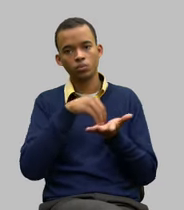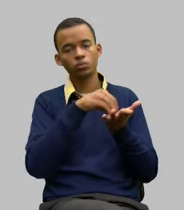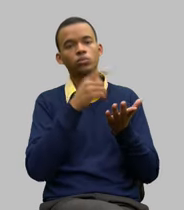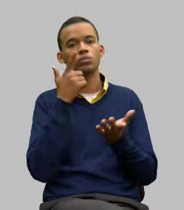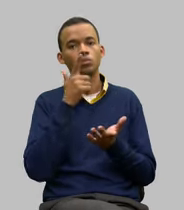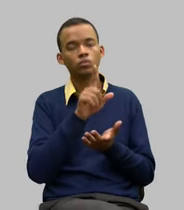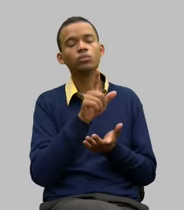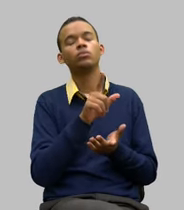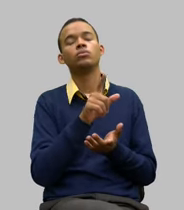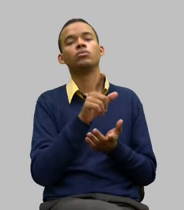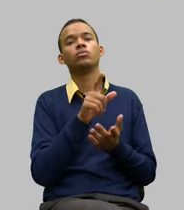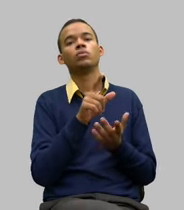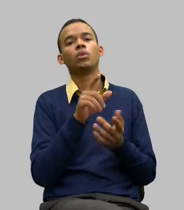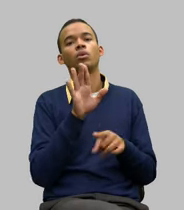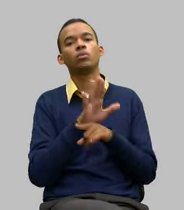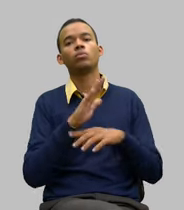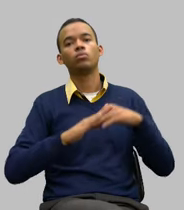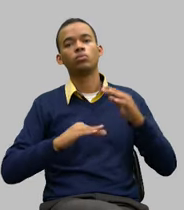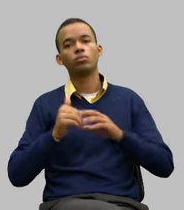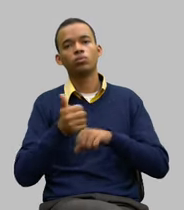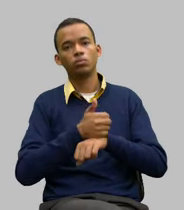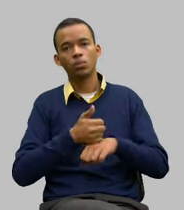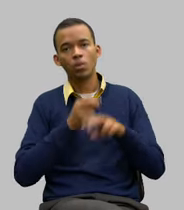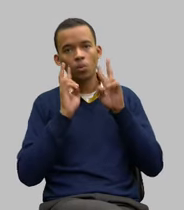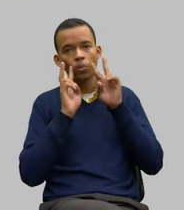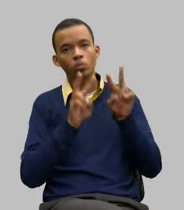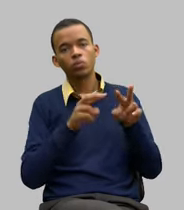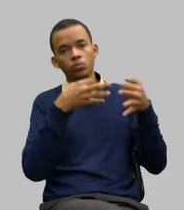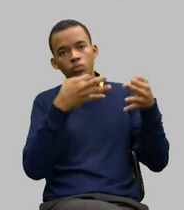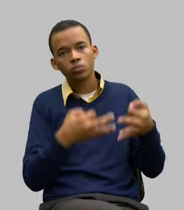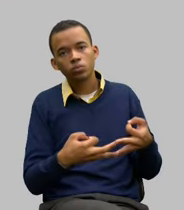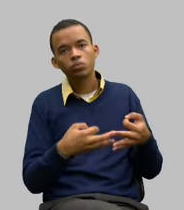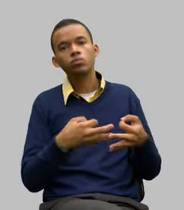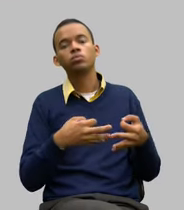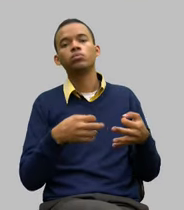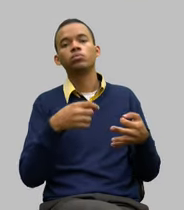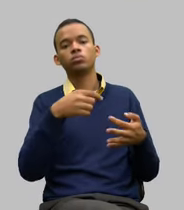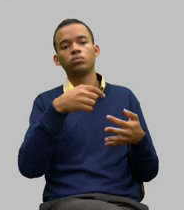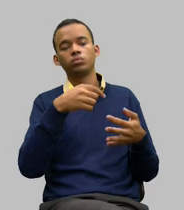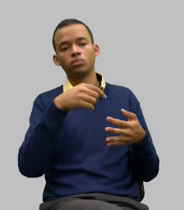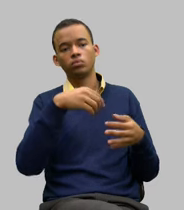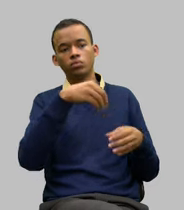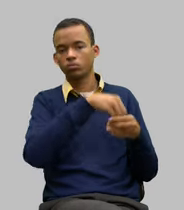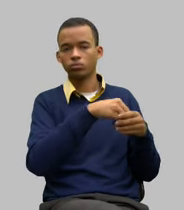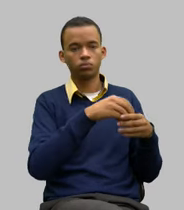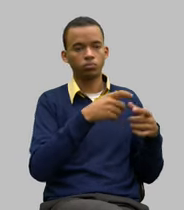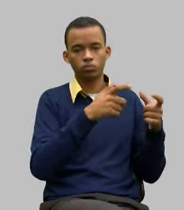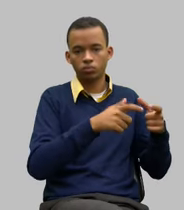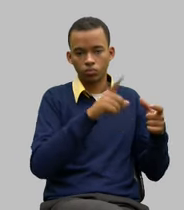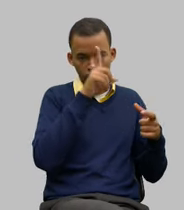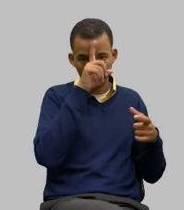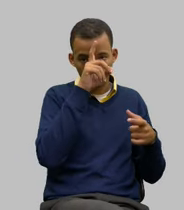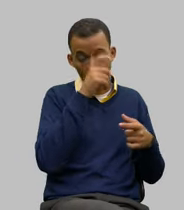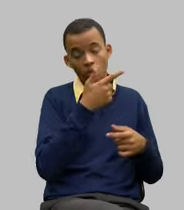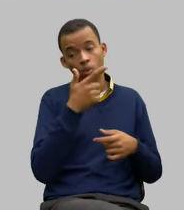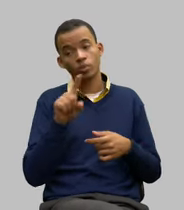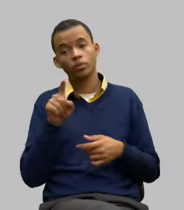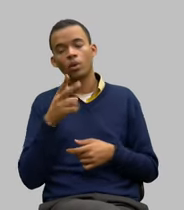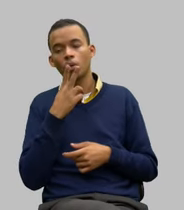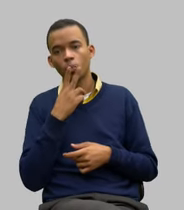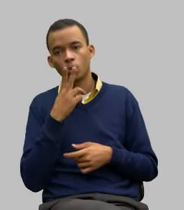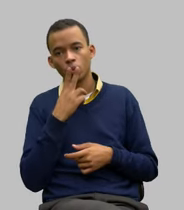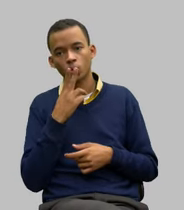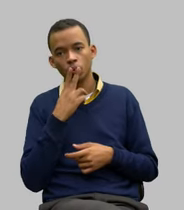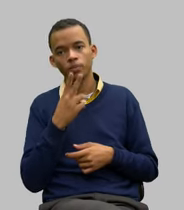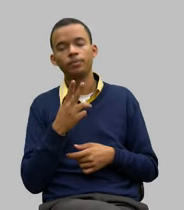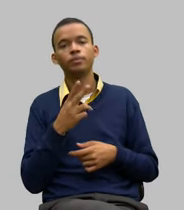tenha uma uma um um tratamento Digno né dentro da dessas unidades hospitalares com relação ao cigarro e desde que eu cheguei